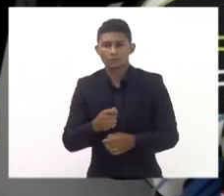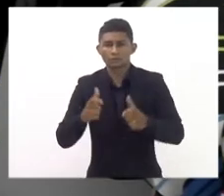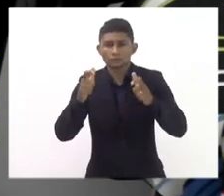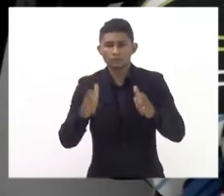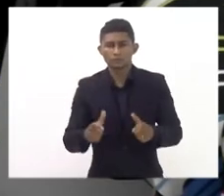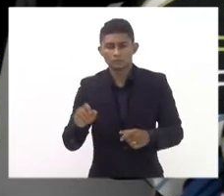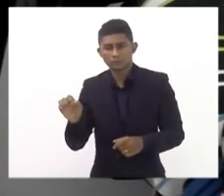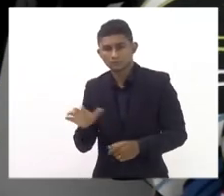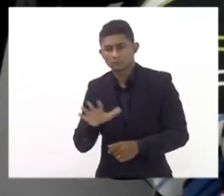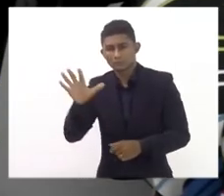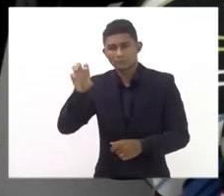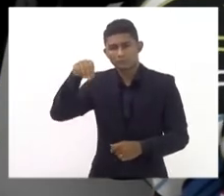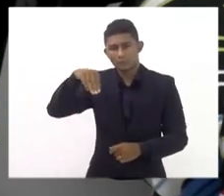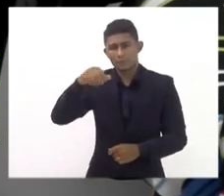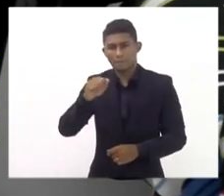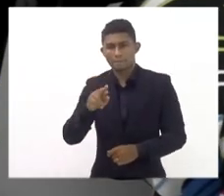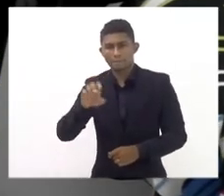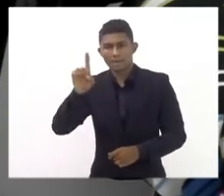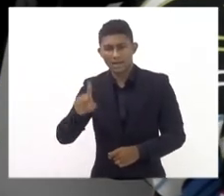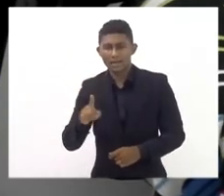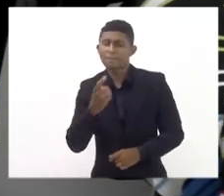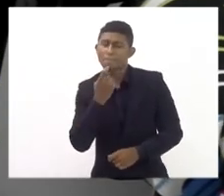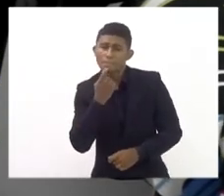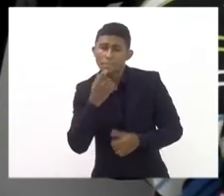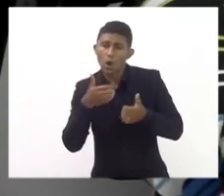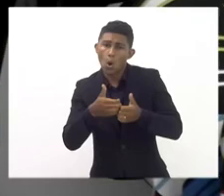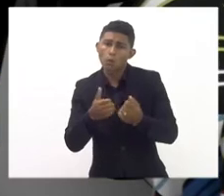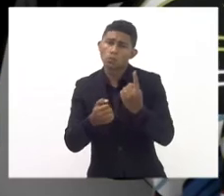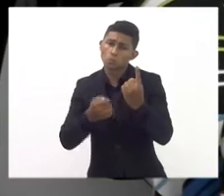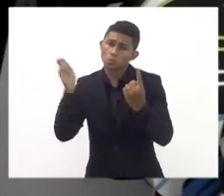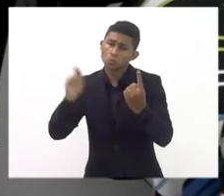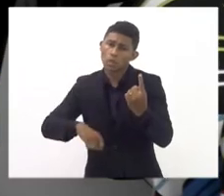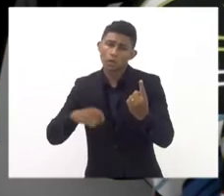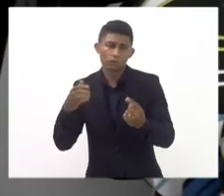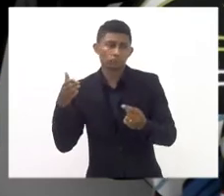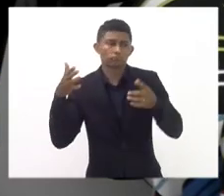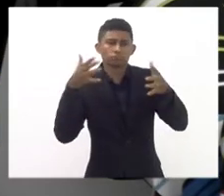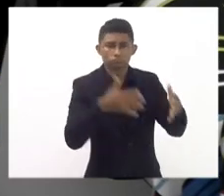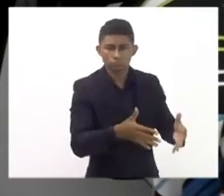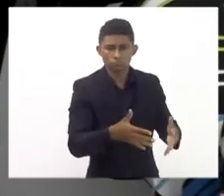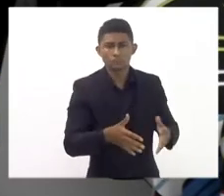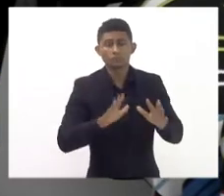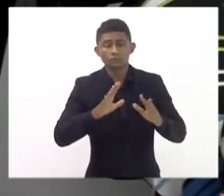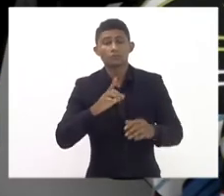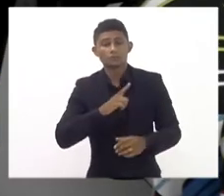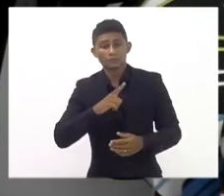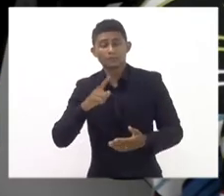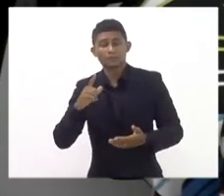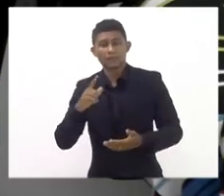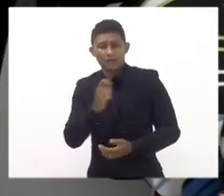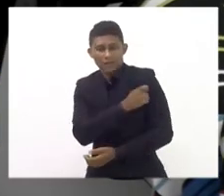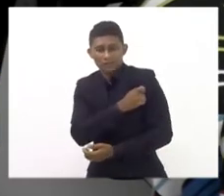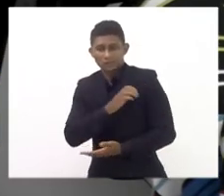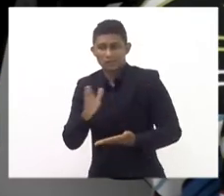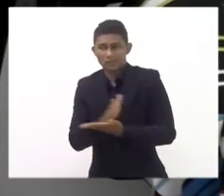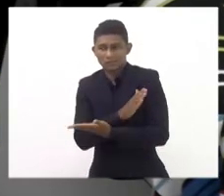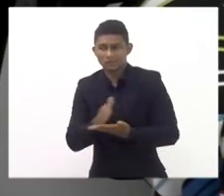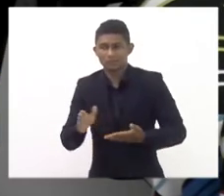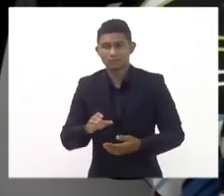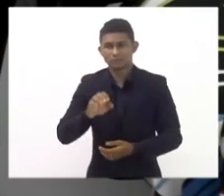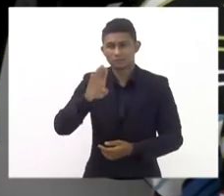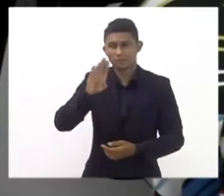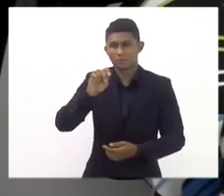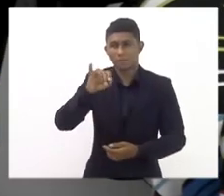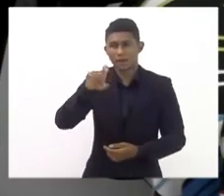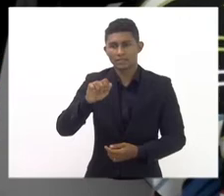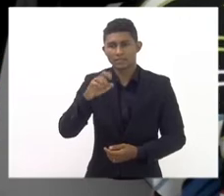da Maré, que fica perto, até um ônibus basta para chegar até o centro, mas há alunos da Baixada Fluminense que precisam pegar um